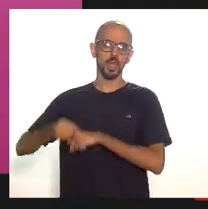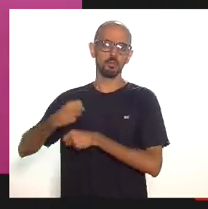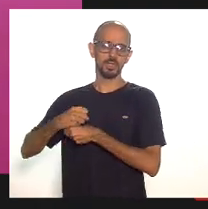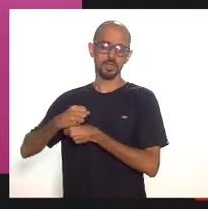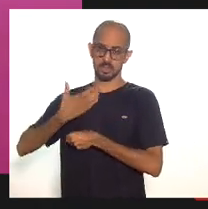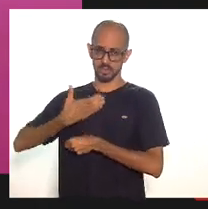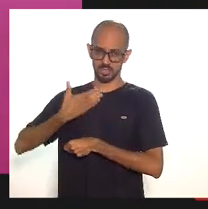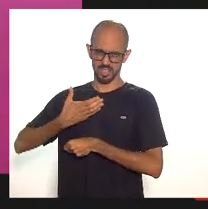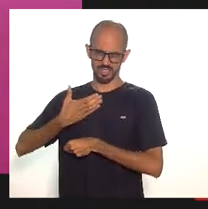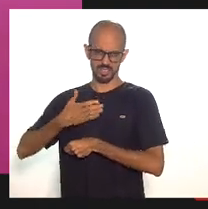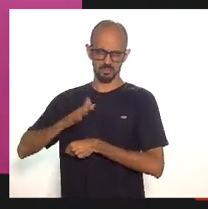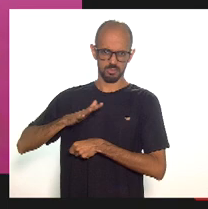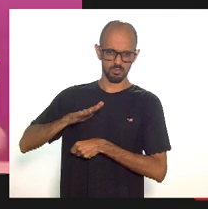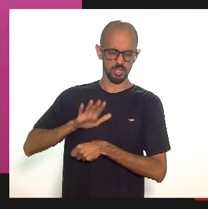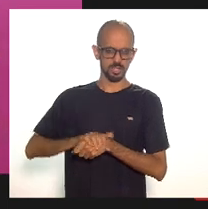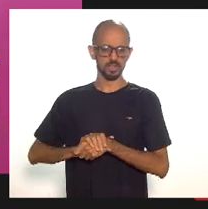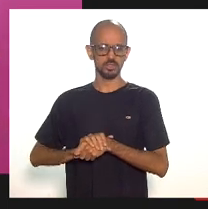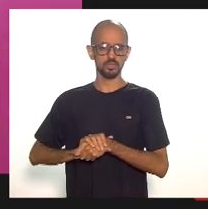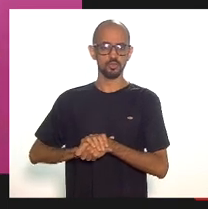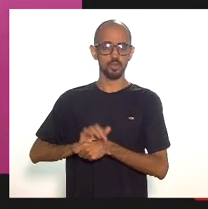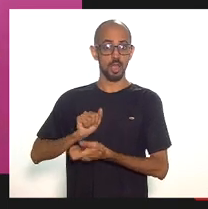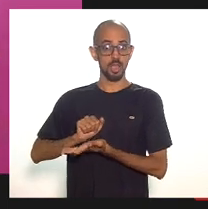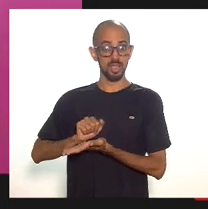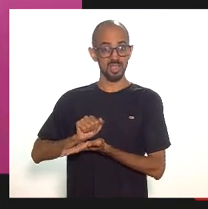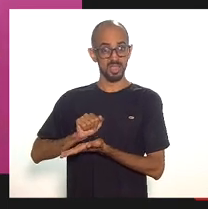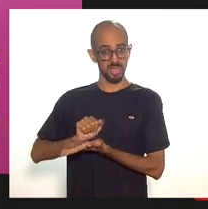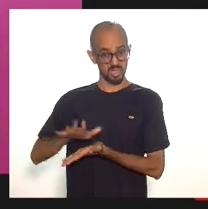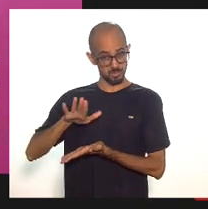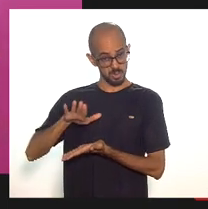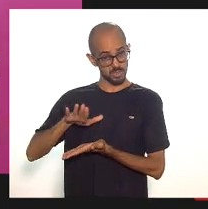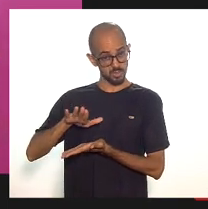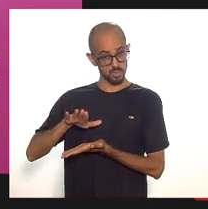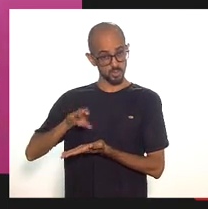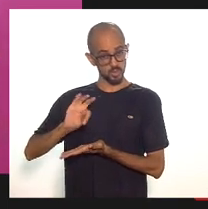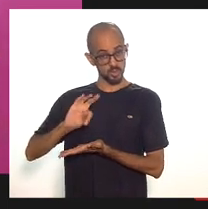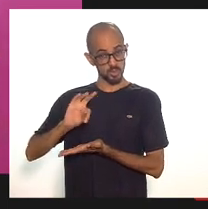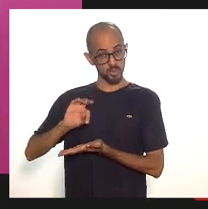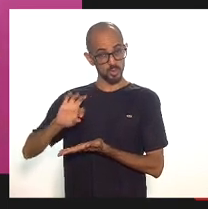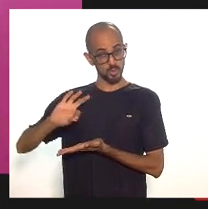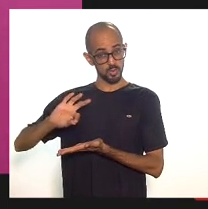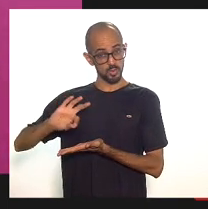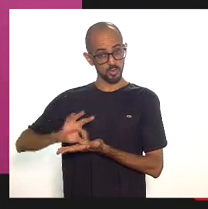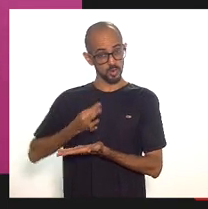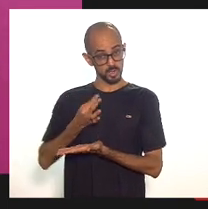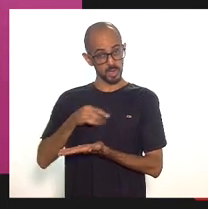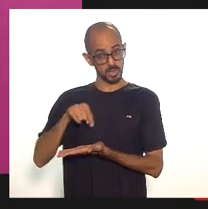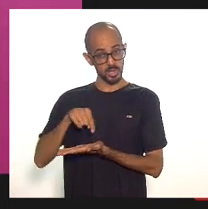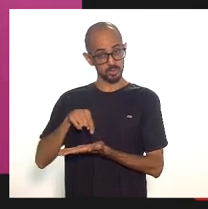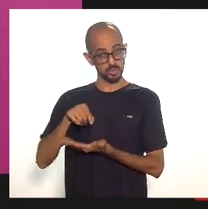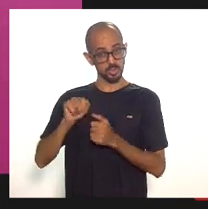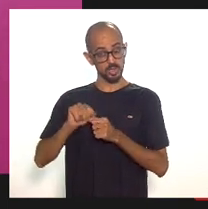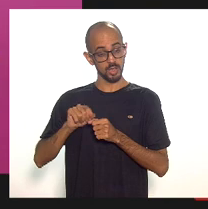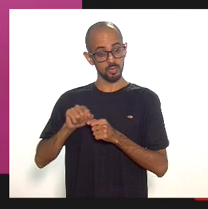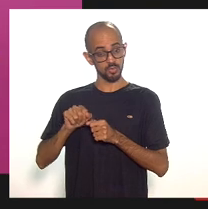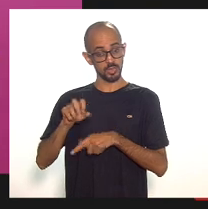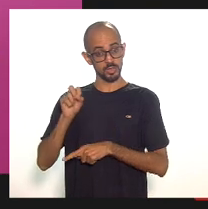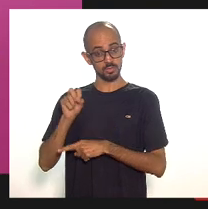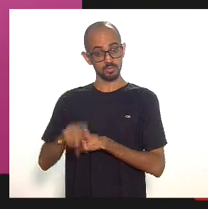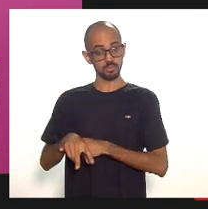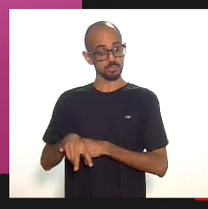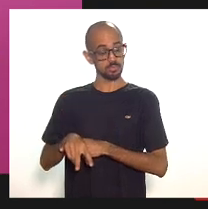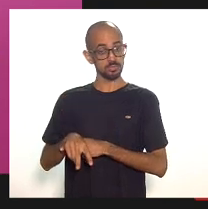federal, né, demitiu os contratados e fez um processo seletivo